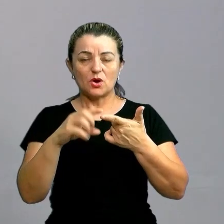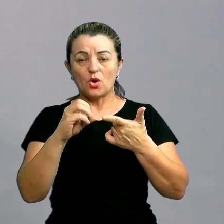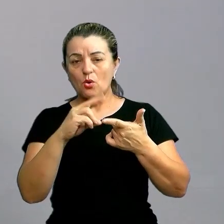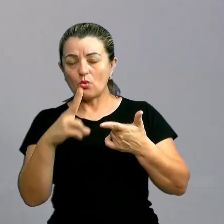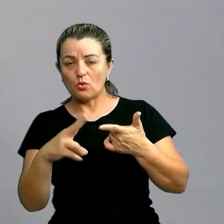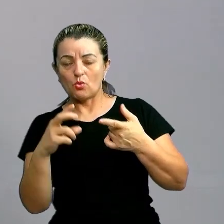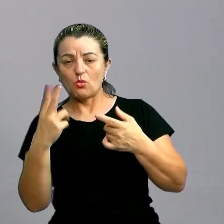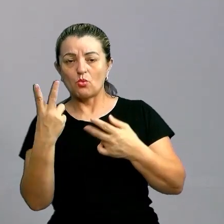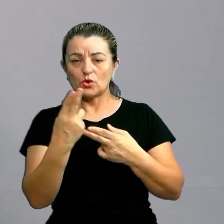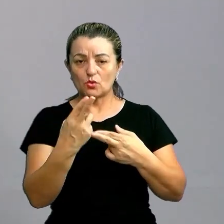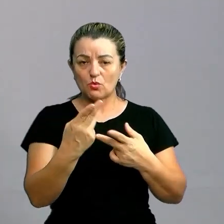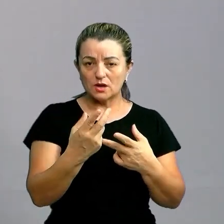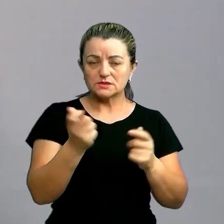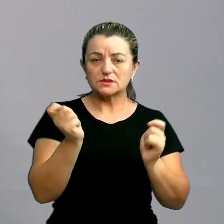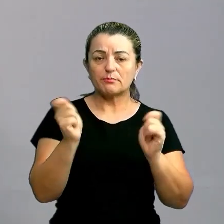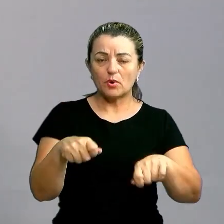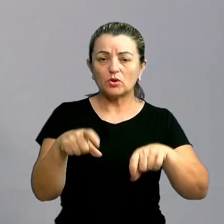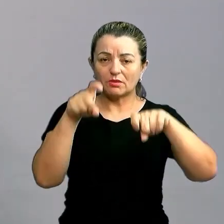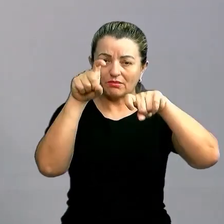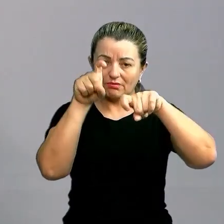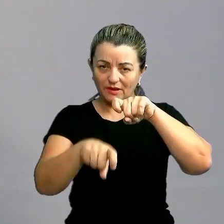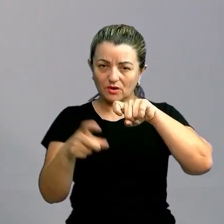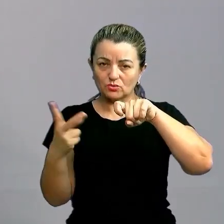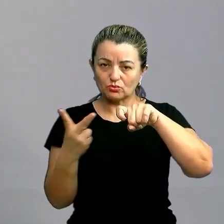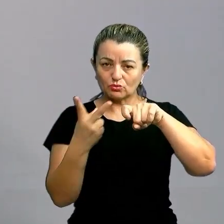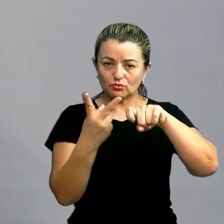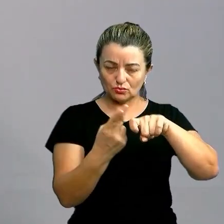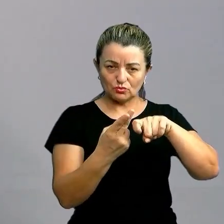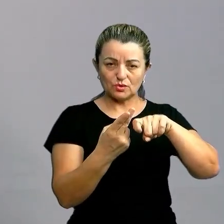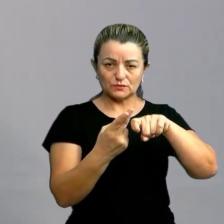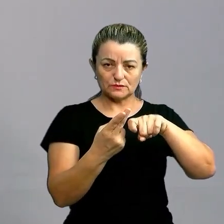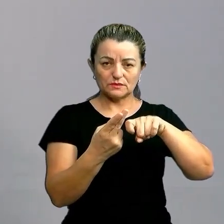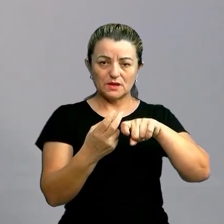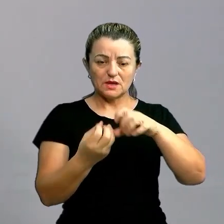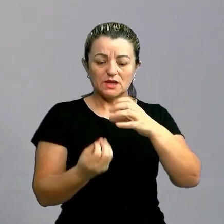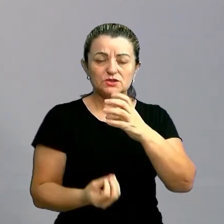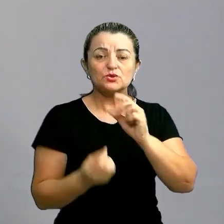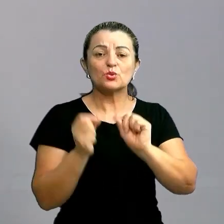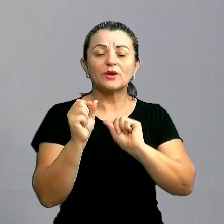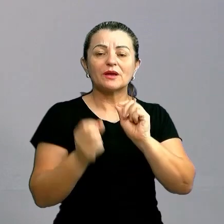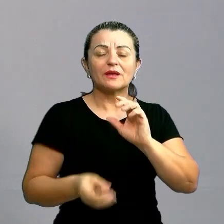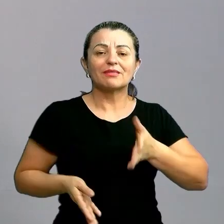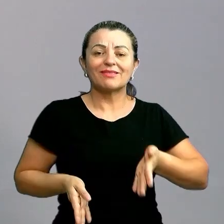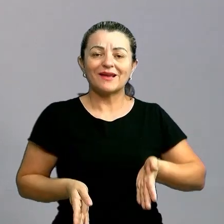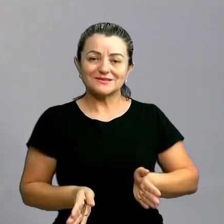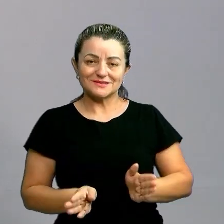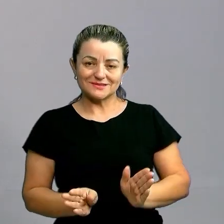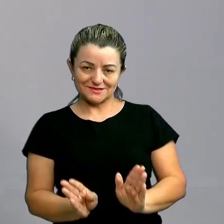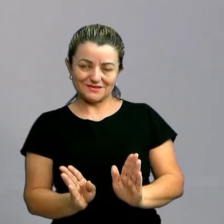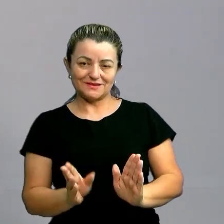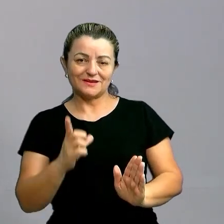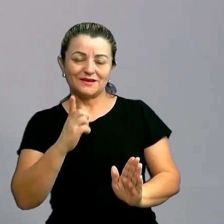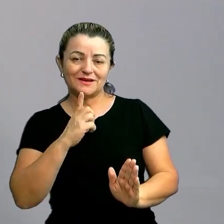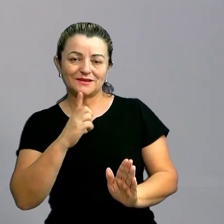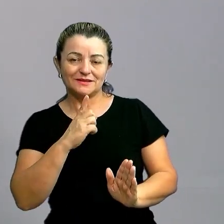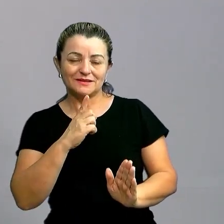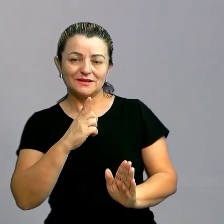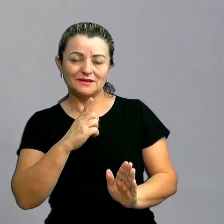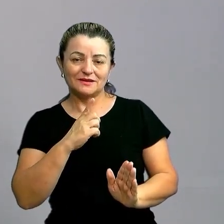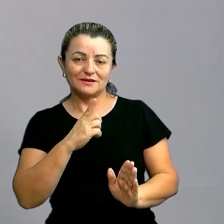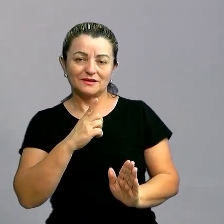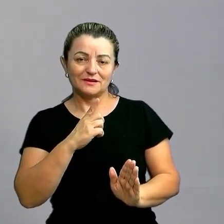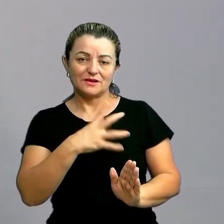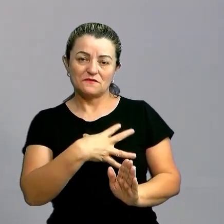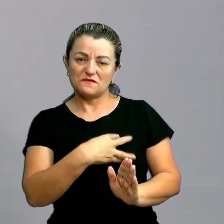relacionar sexualmente e de produzirem descendentes férteis. Então, seres assim são de mesma espécie.